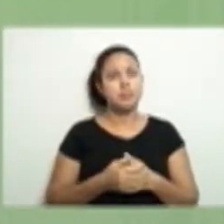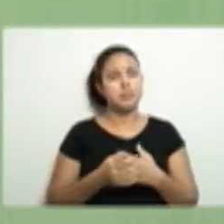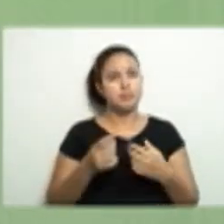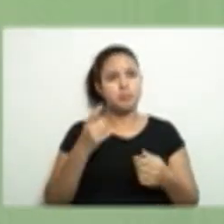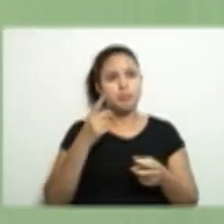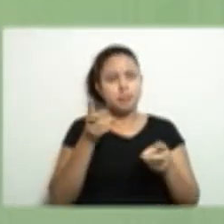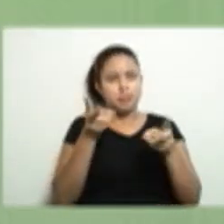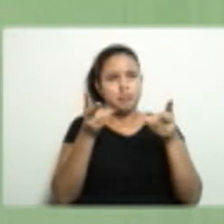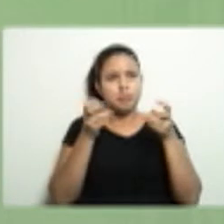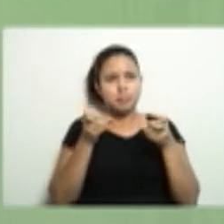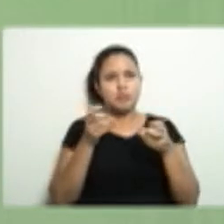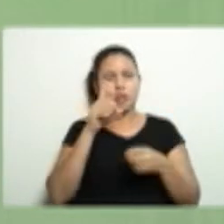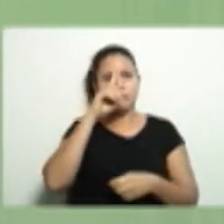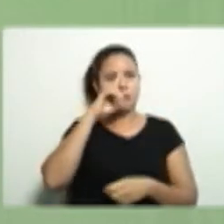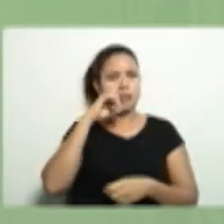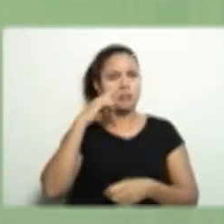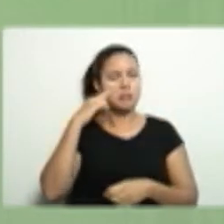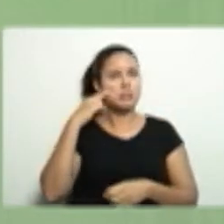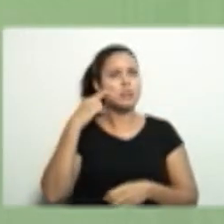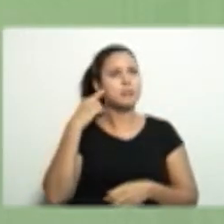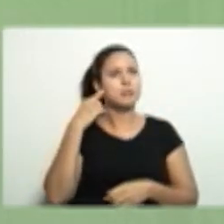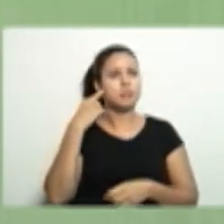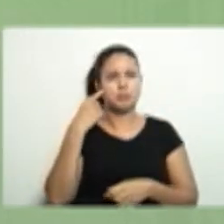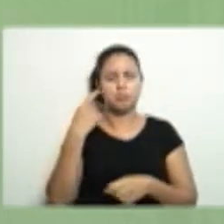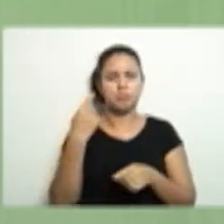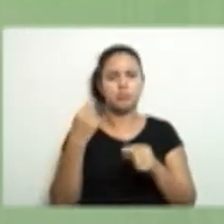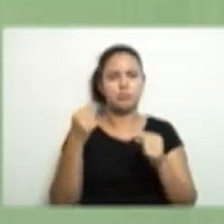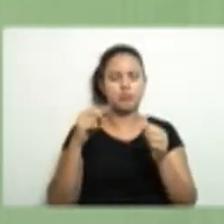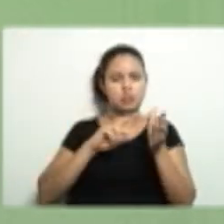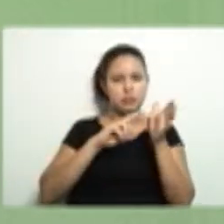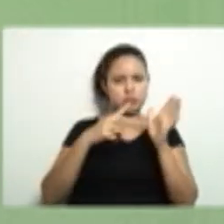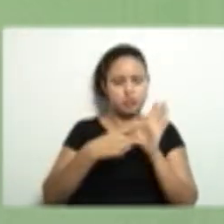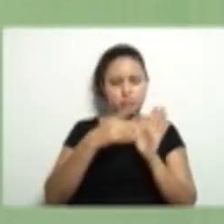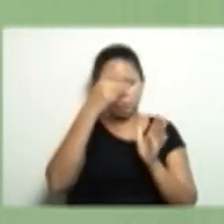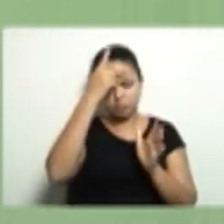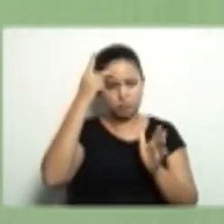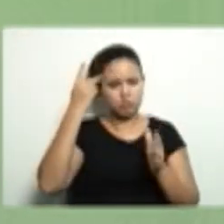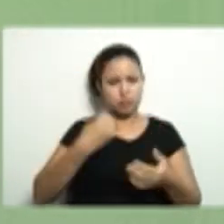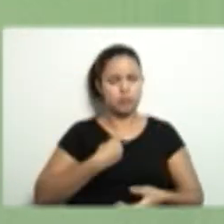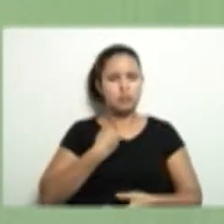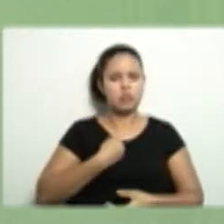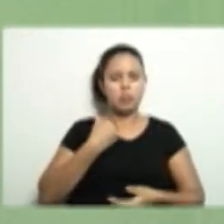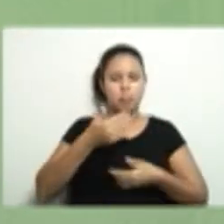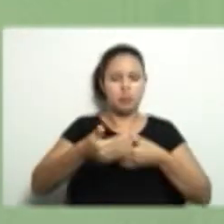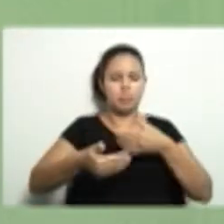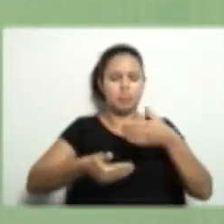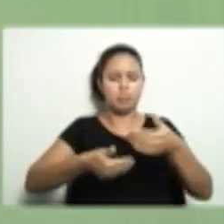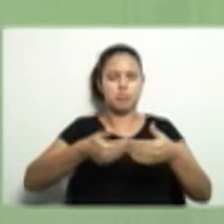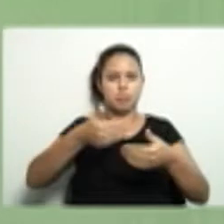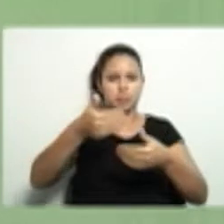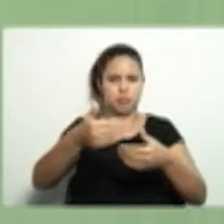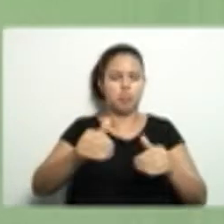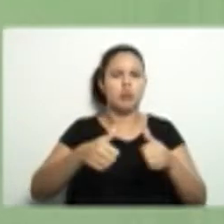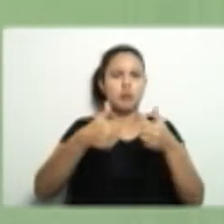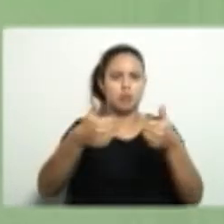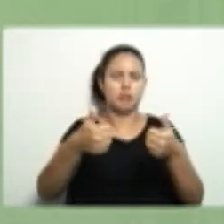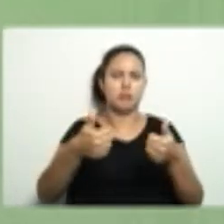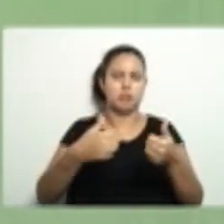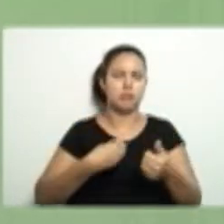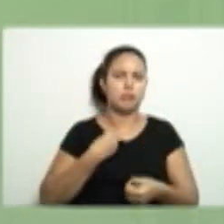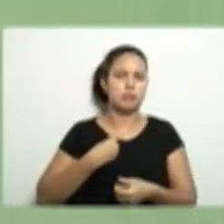índice médio de desenvolvimento humano. Mas a gente ainda consegue talvez traçar uma